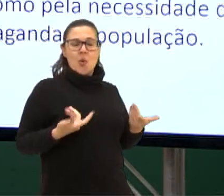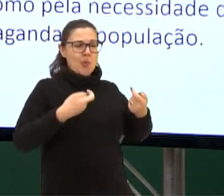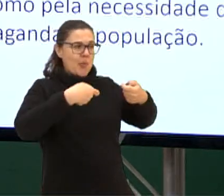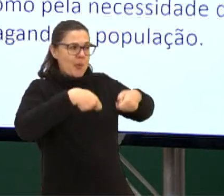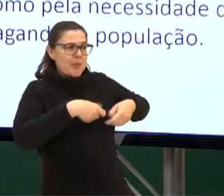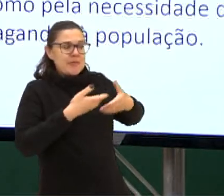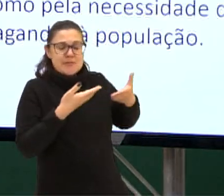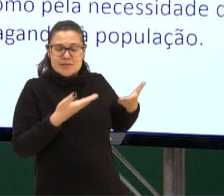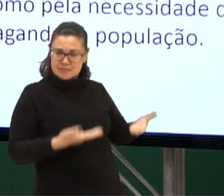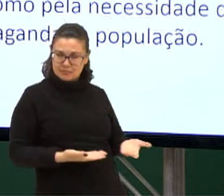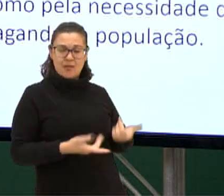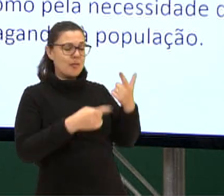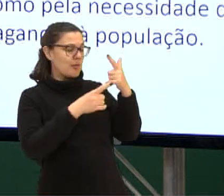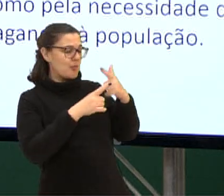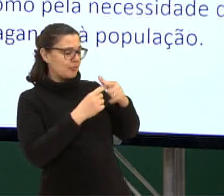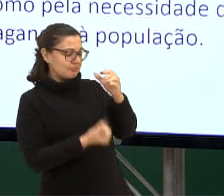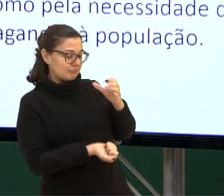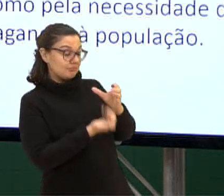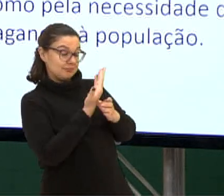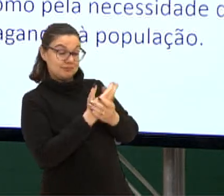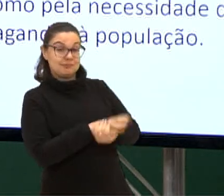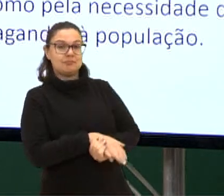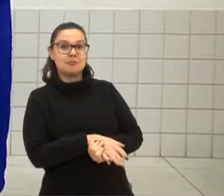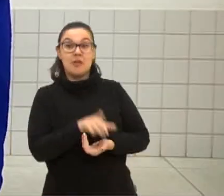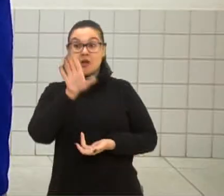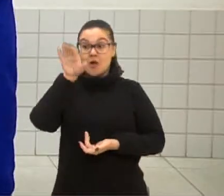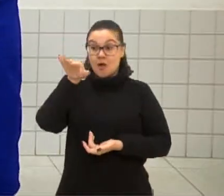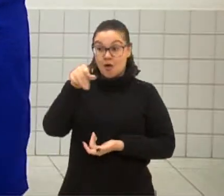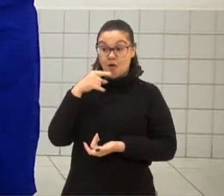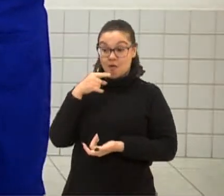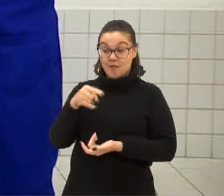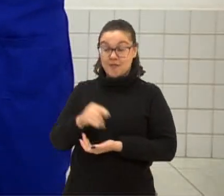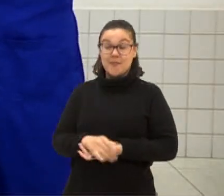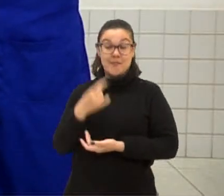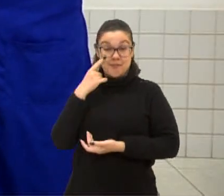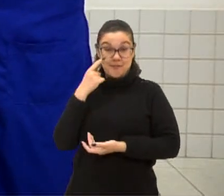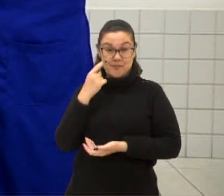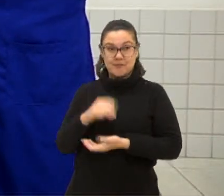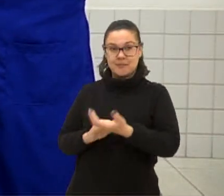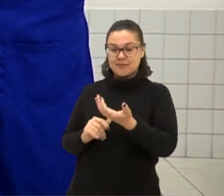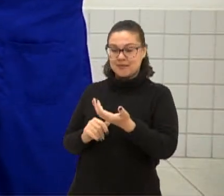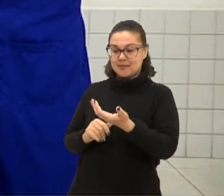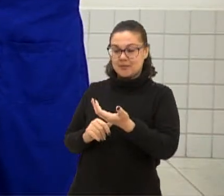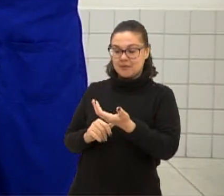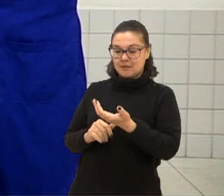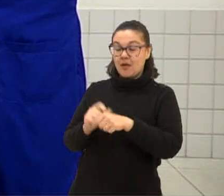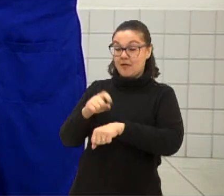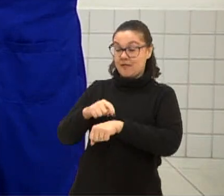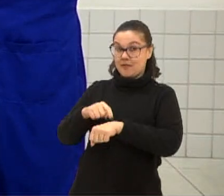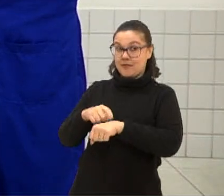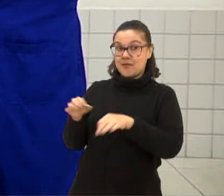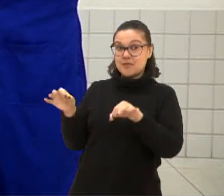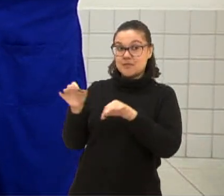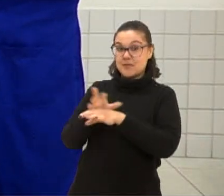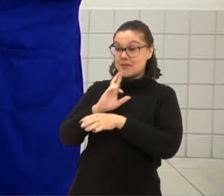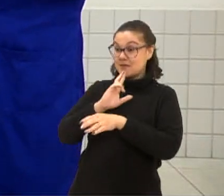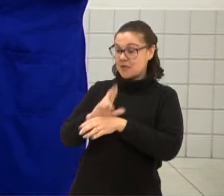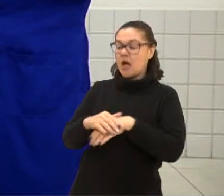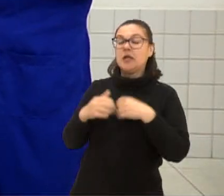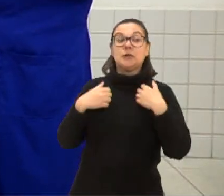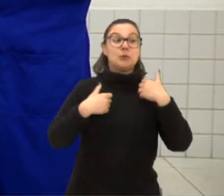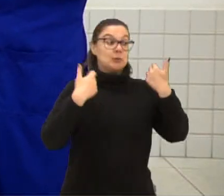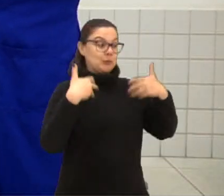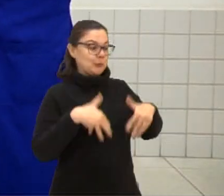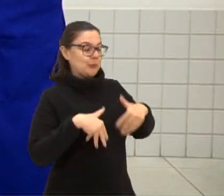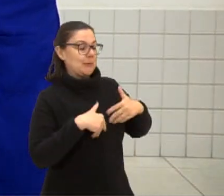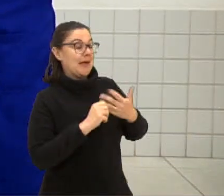necessidade dela? Por que ela surgiu? Né? Olha lá, Saiu o resultado? Vamos ver. Daqui a pouquinho vai chegar o resultado pra gente. Ah, show